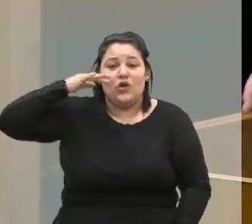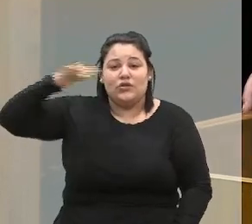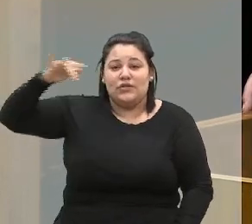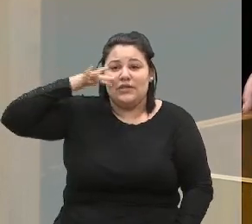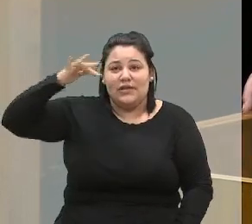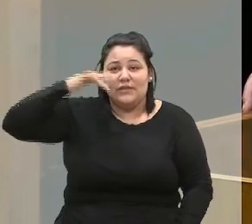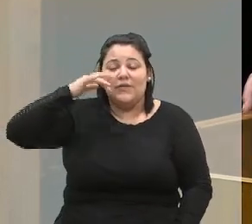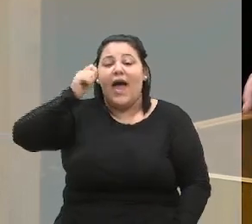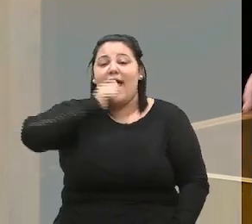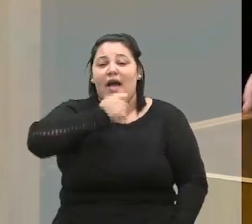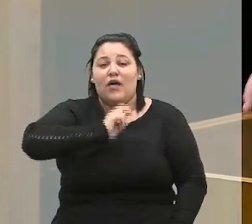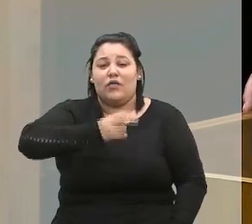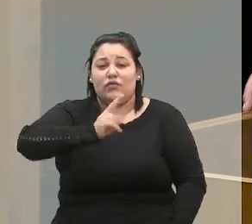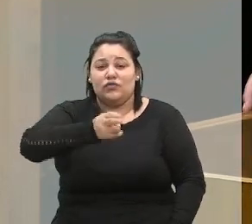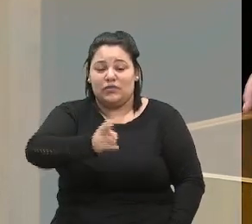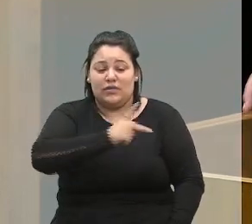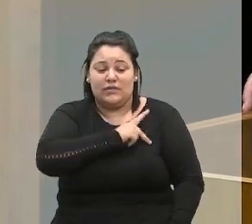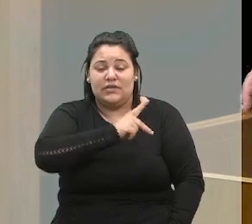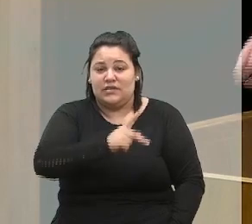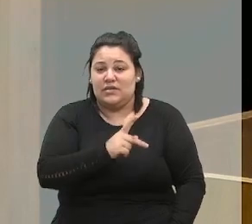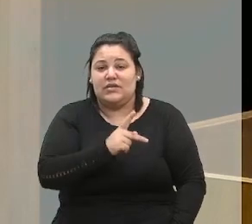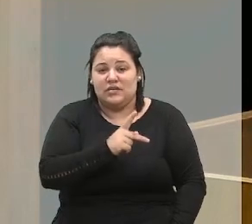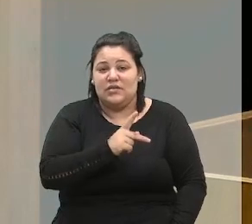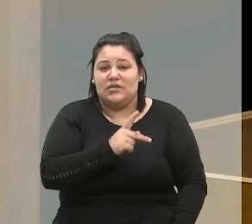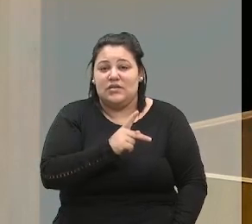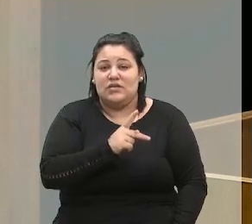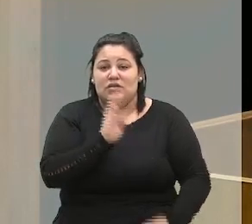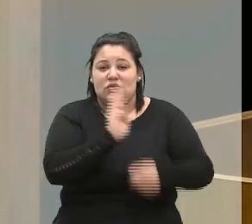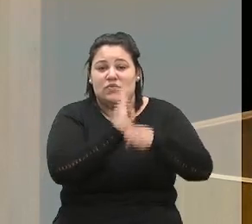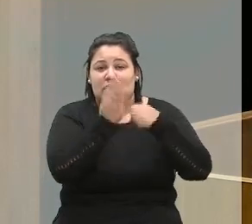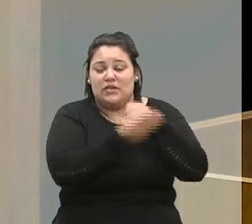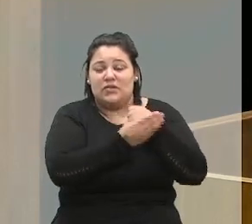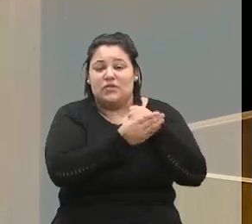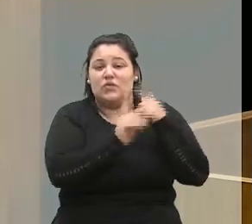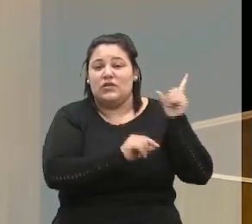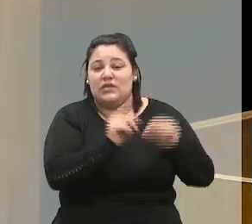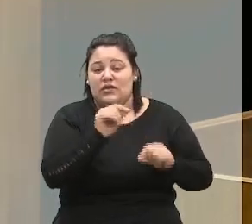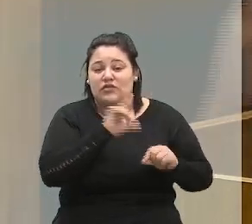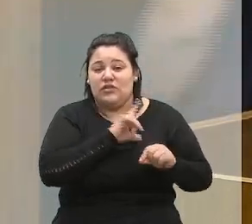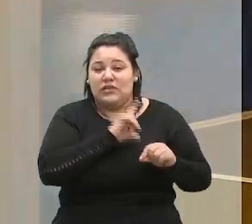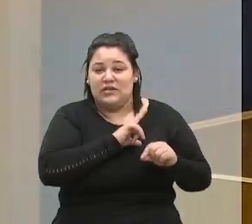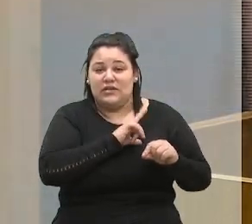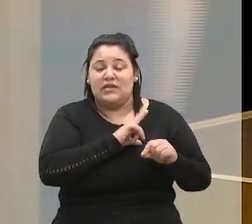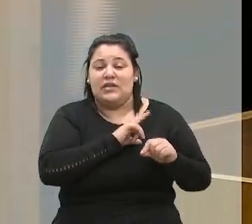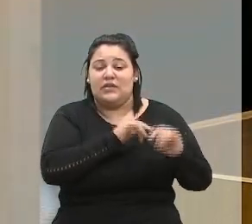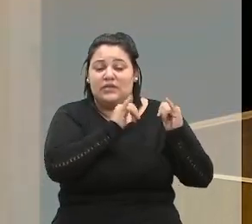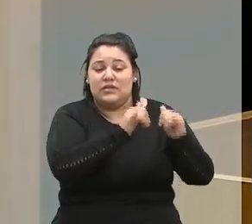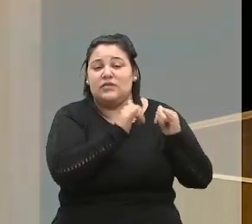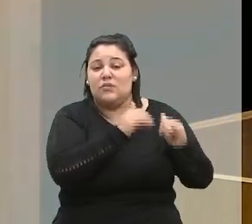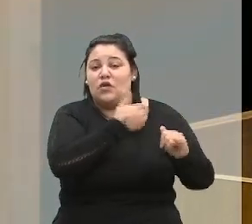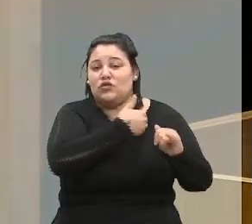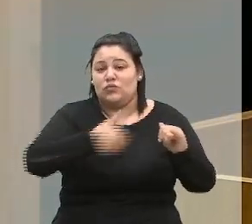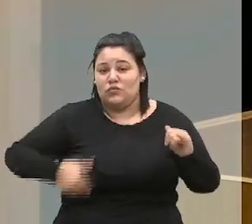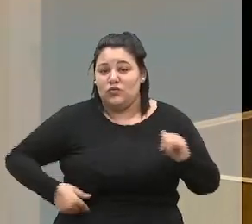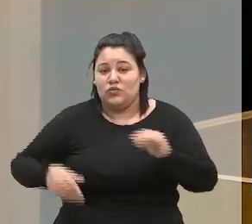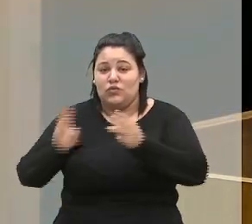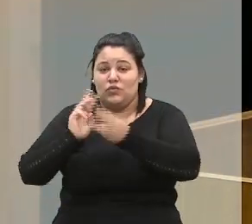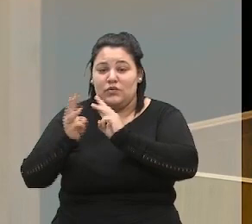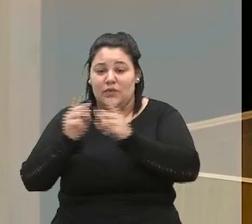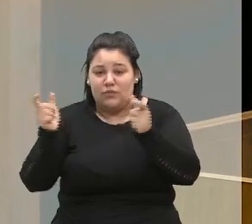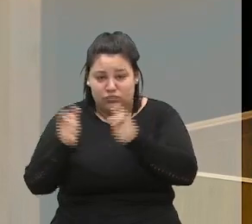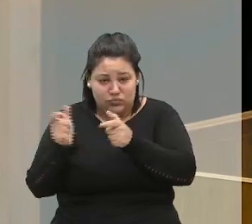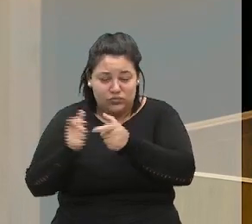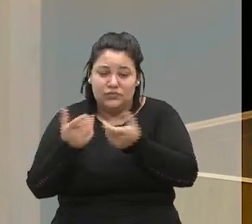bairro Cruzeiro de termos lá o transporte público por micro-ônibus, inclusive está documentado